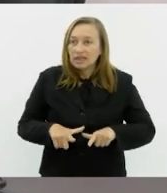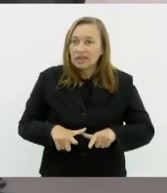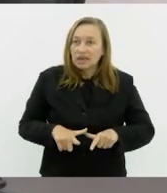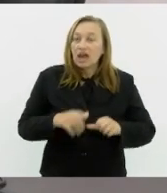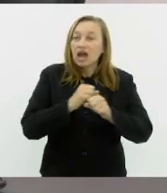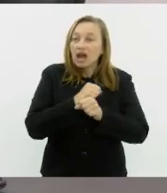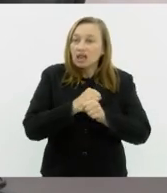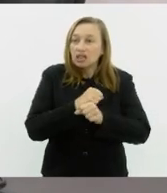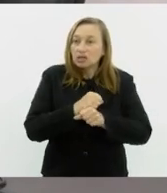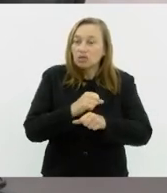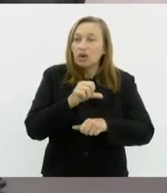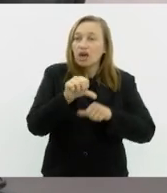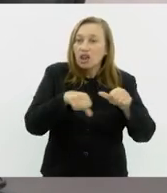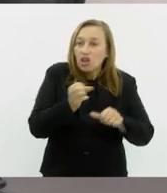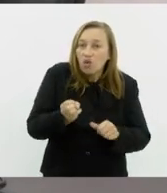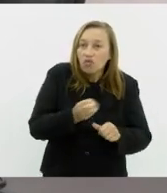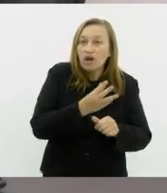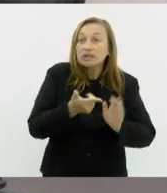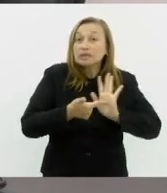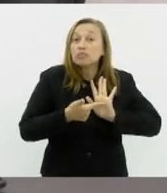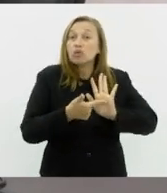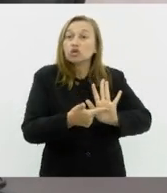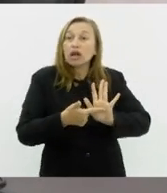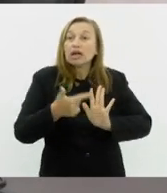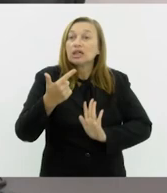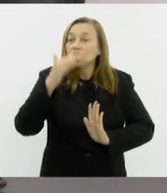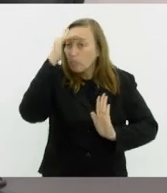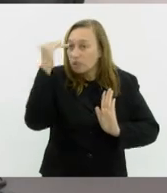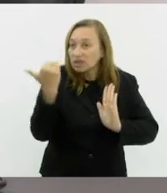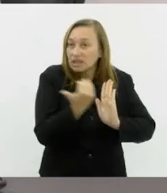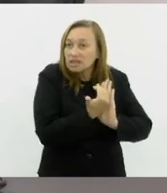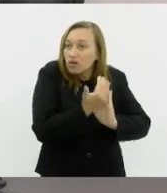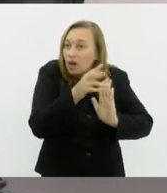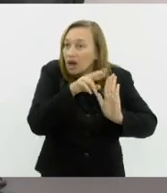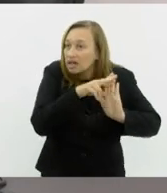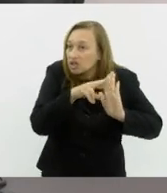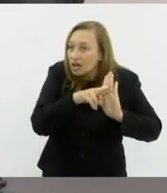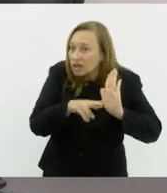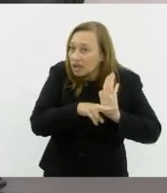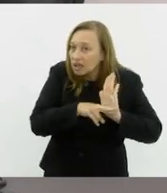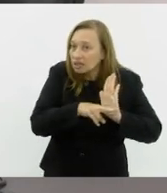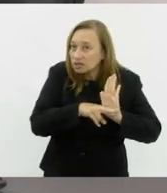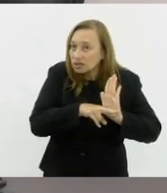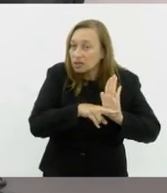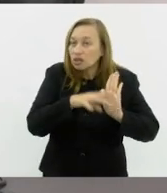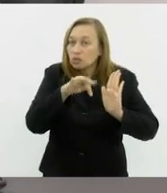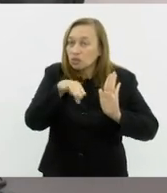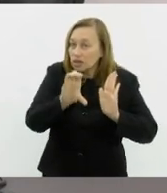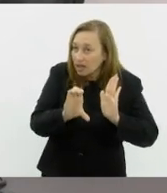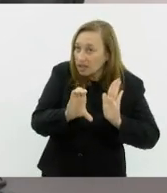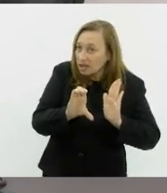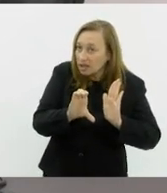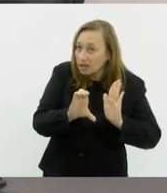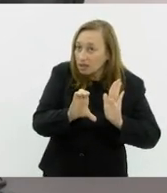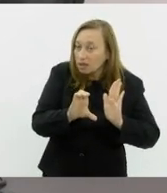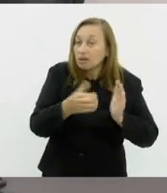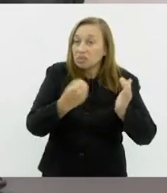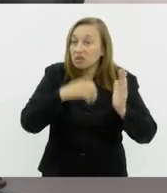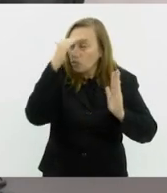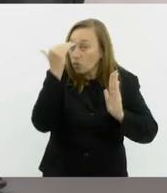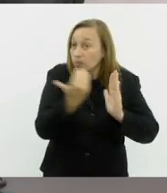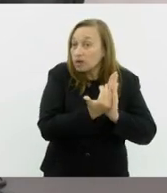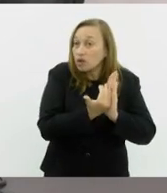era renovada se demonstrassem que cumpriram os pontos do TAC que deveriam cumprir,